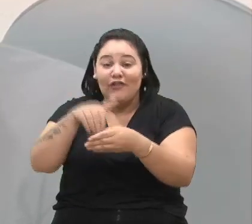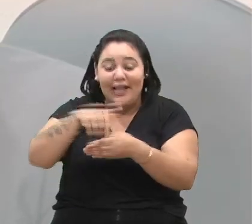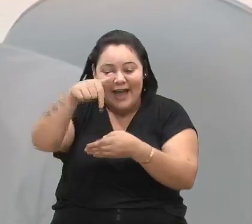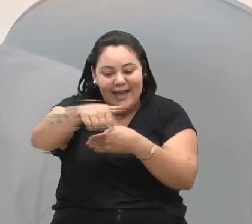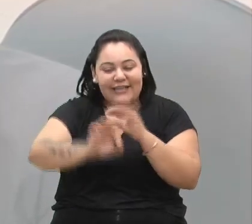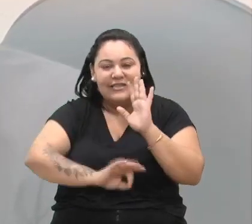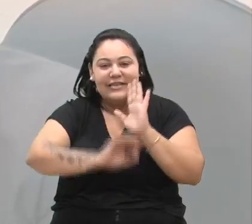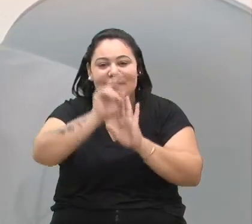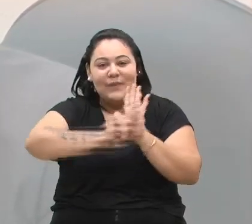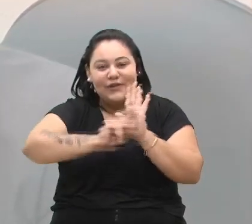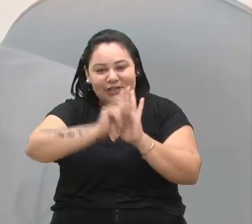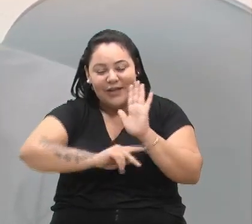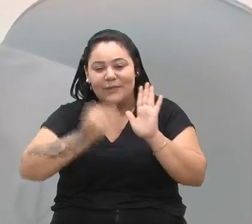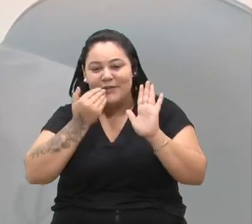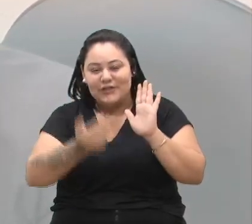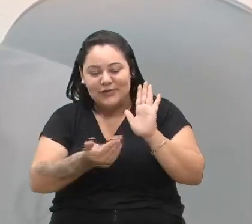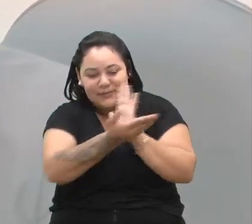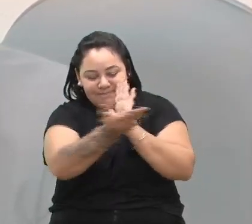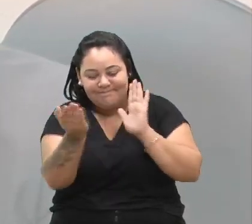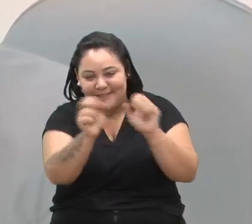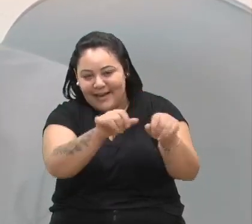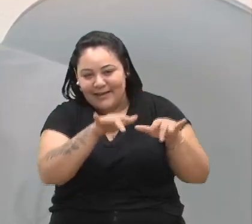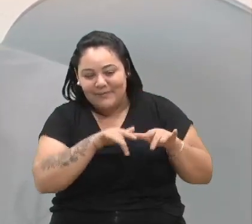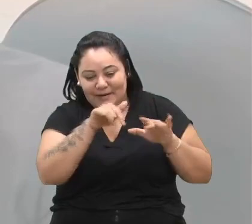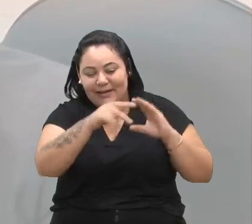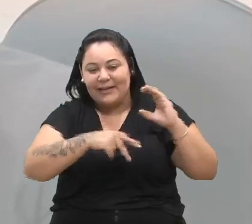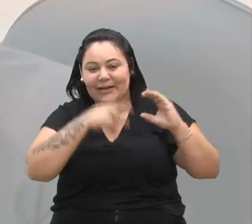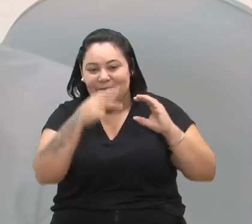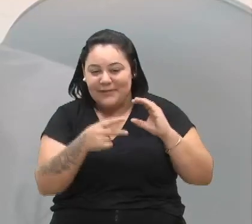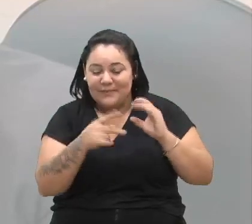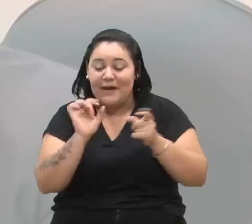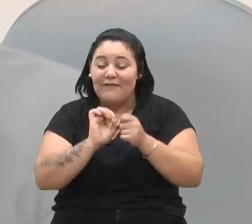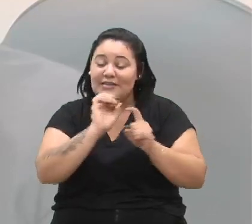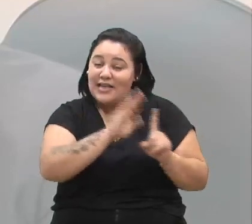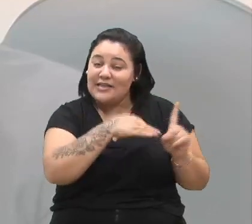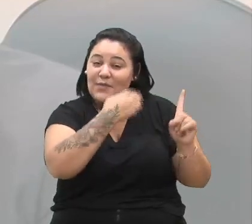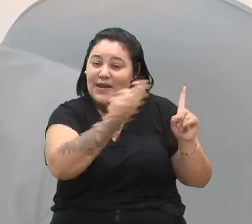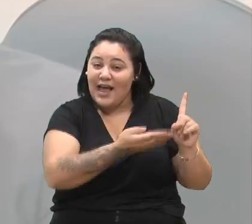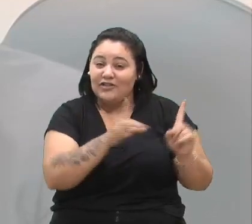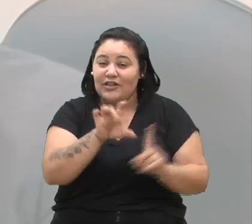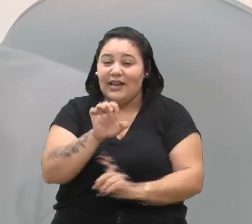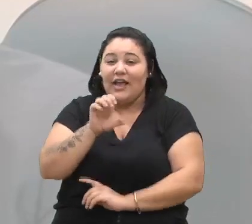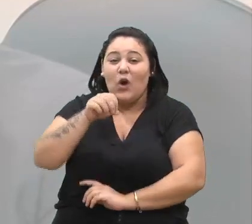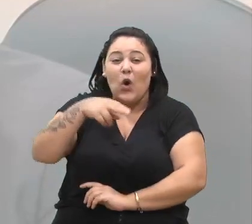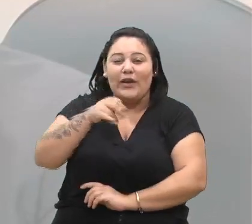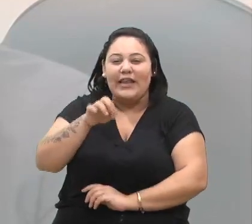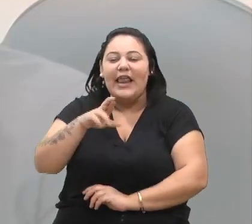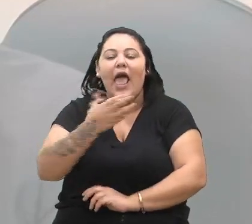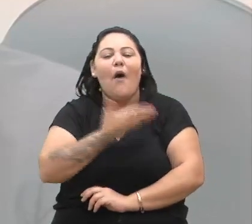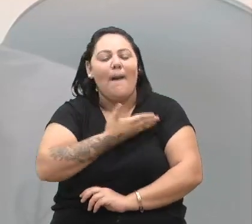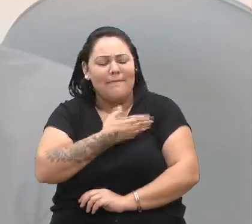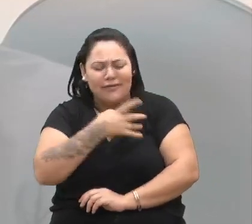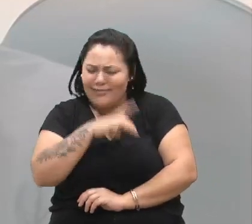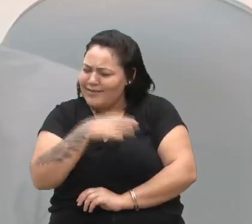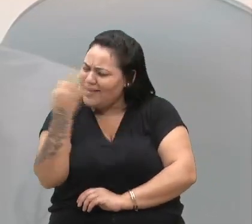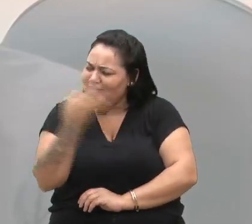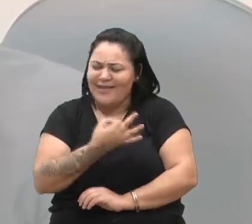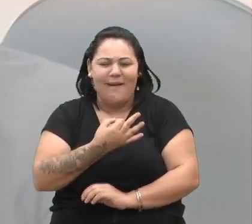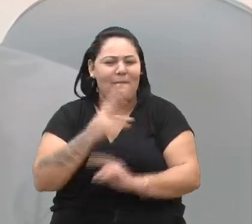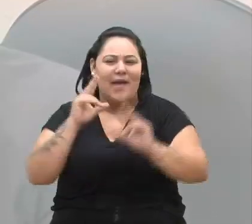sua solicitação ao plenário da casa para o Leonir Thalff, que é um amigo e tenho certeza que merece